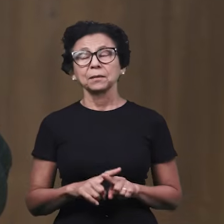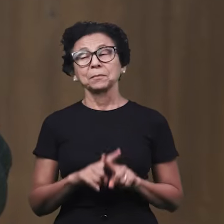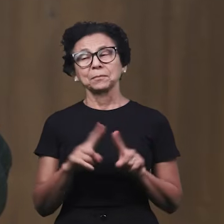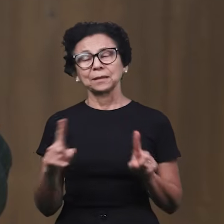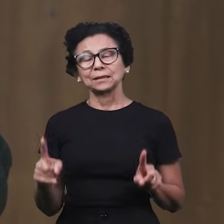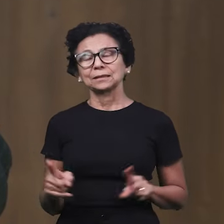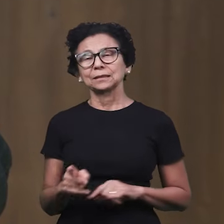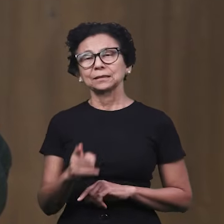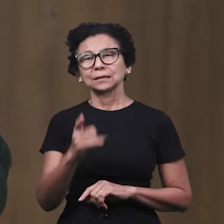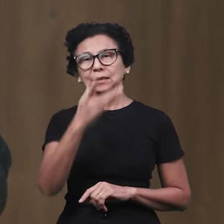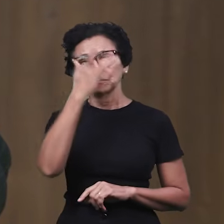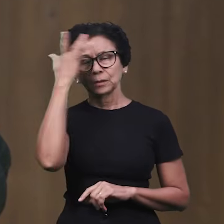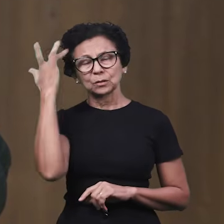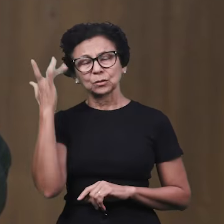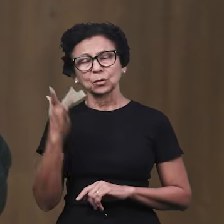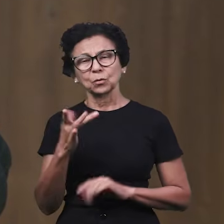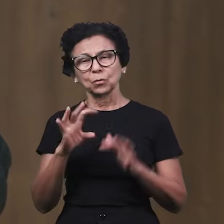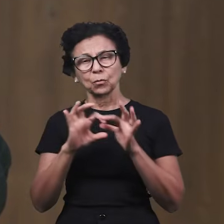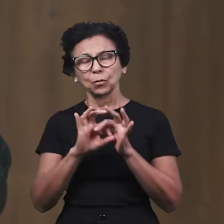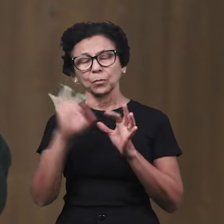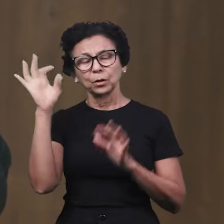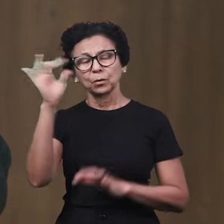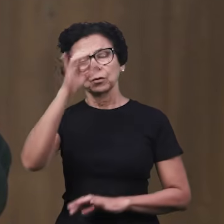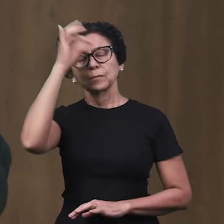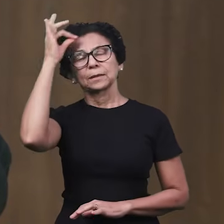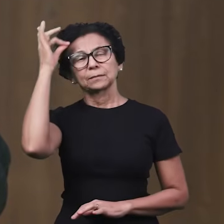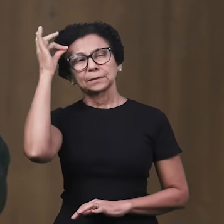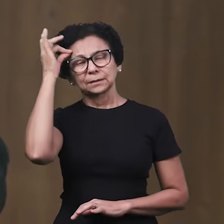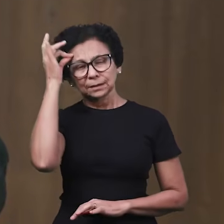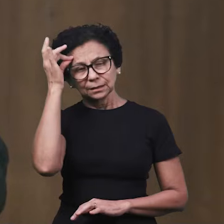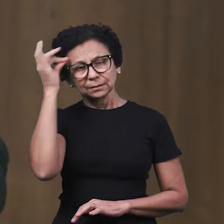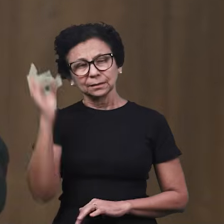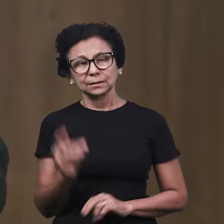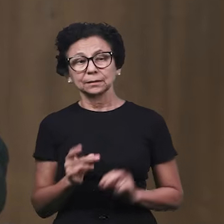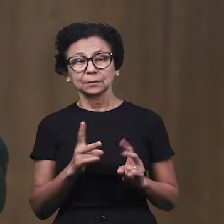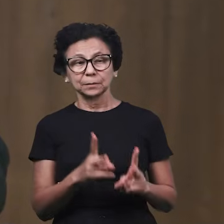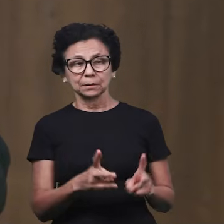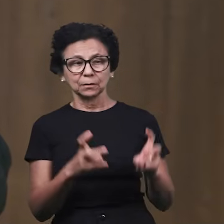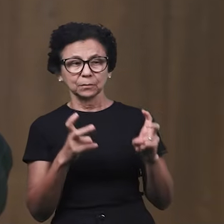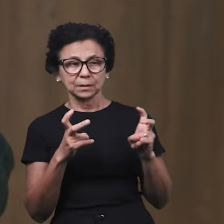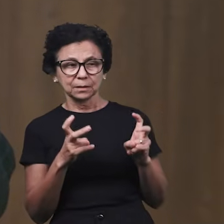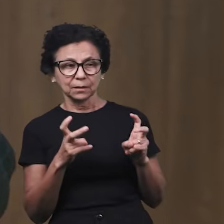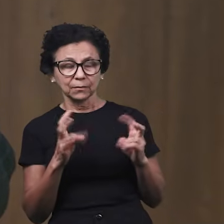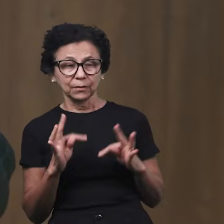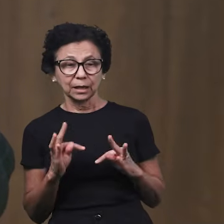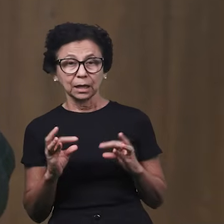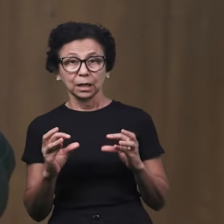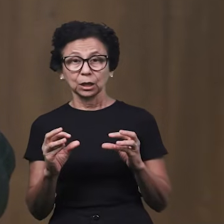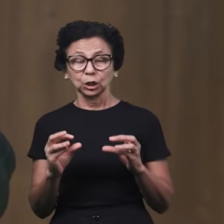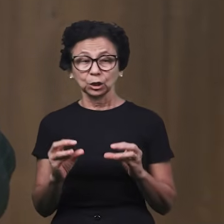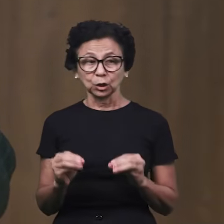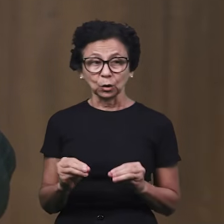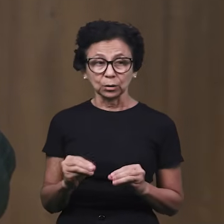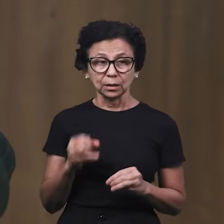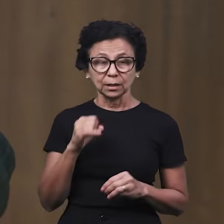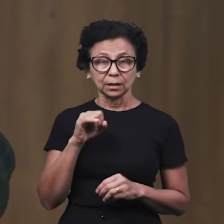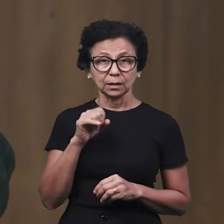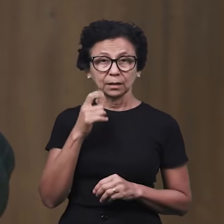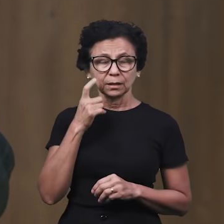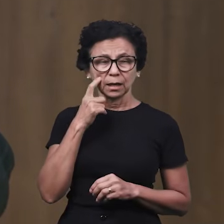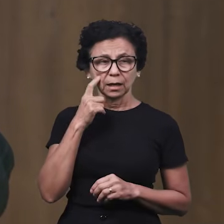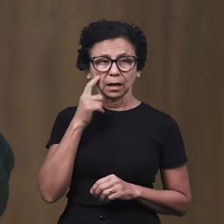Espírito Santo, ela precisa o quê? Saber ouvir a todas, mas discernir qual que ela